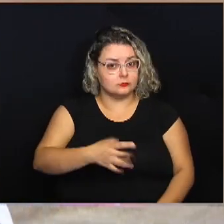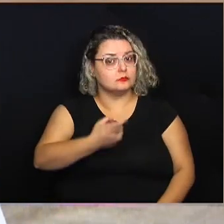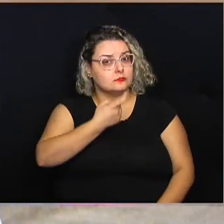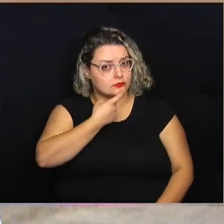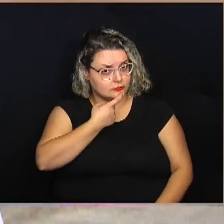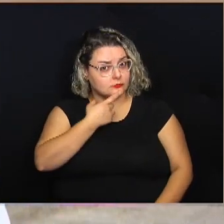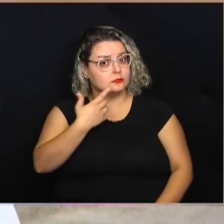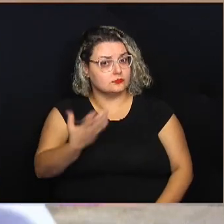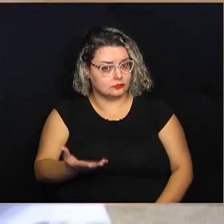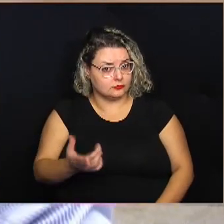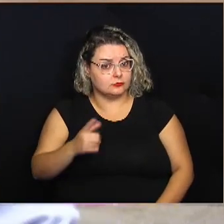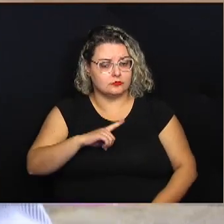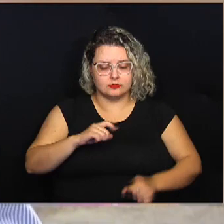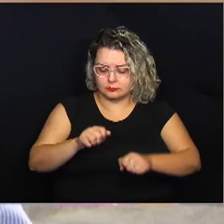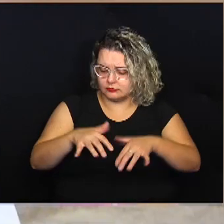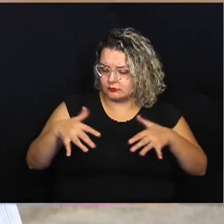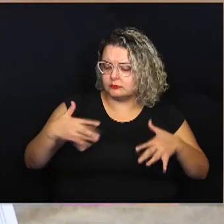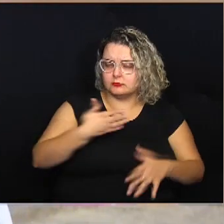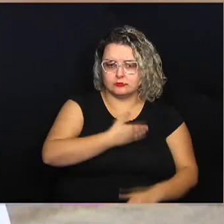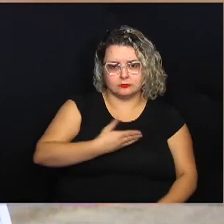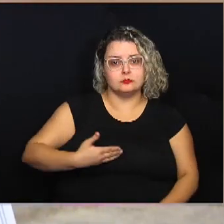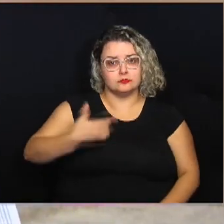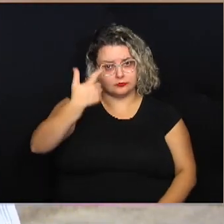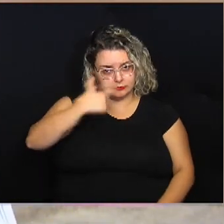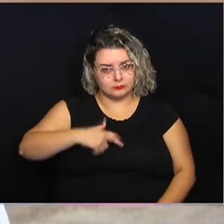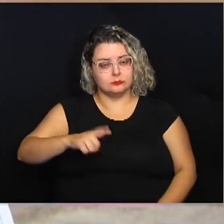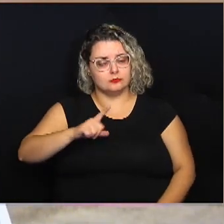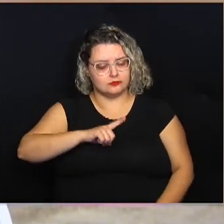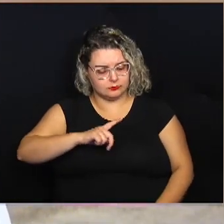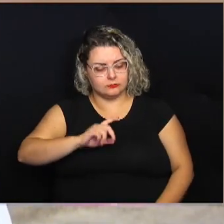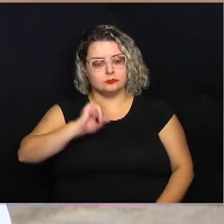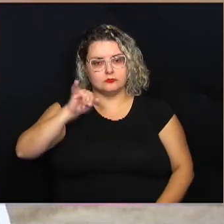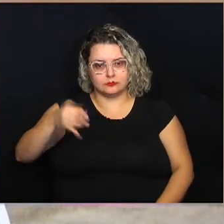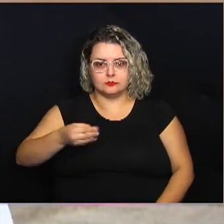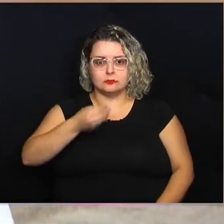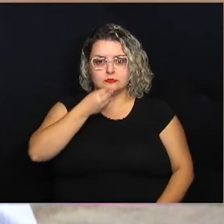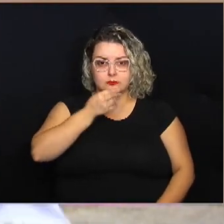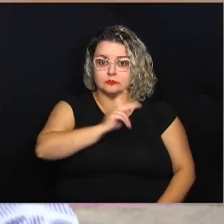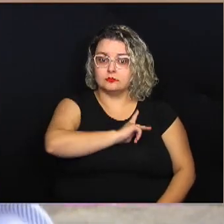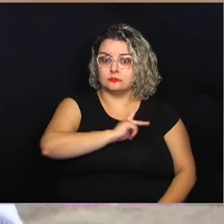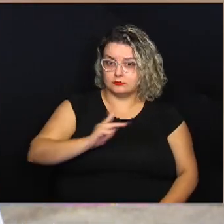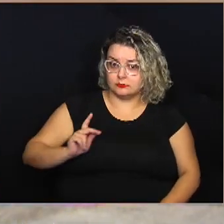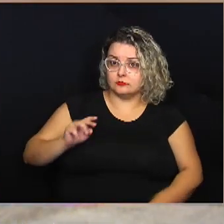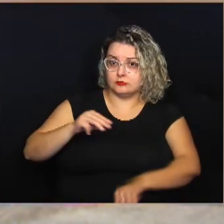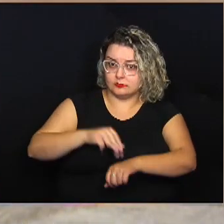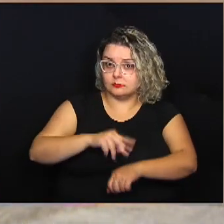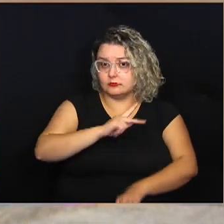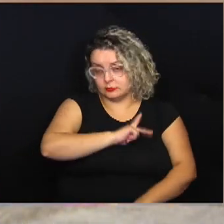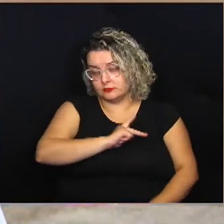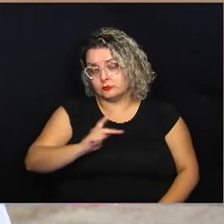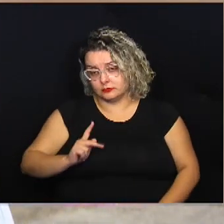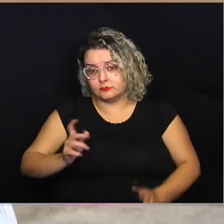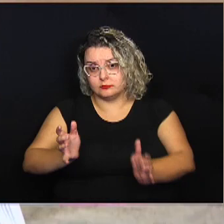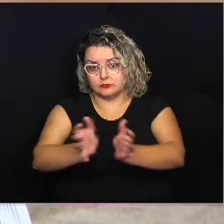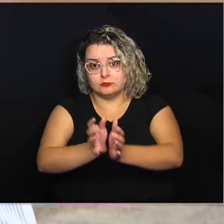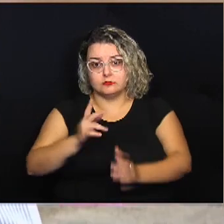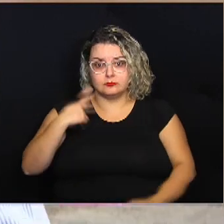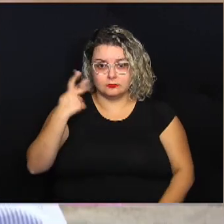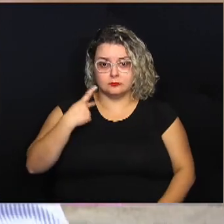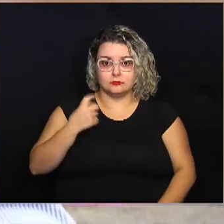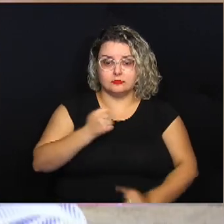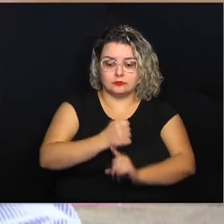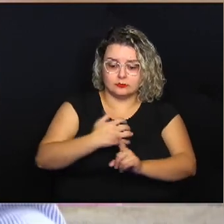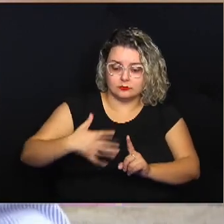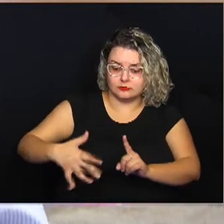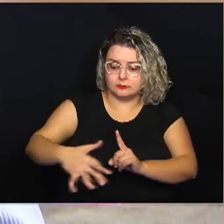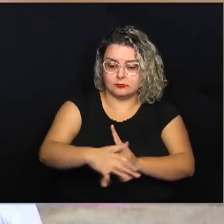que passou por audiência pública, eu tive a oportunidade de presidir enquanto membro e presidente, né, da Comissão de Política Social e